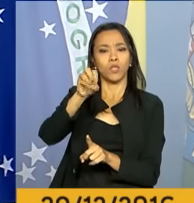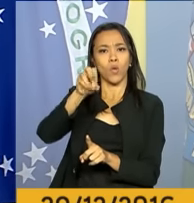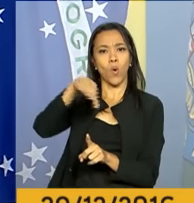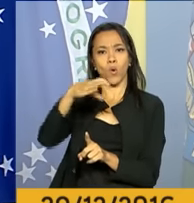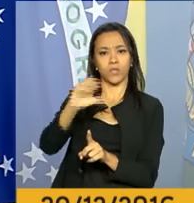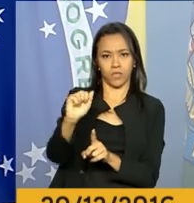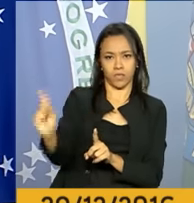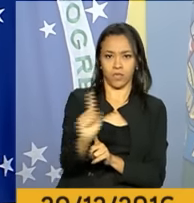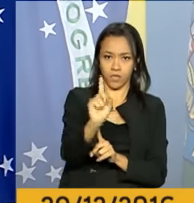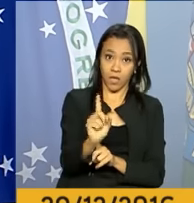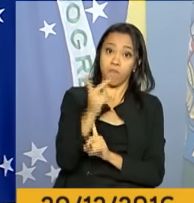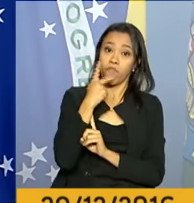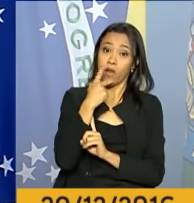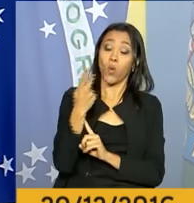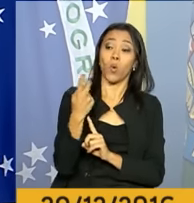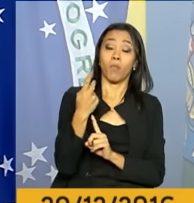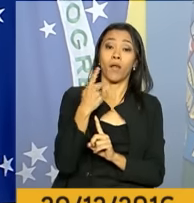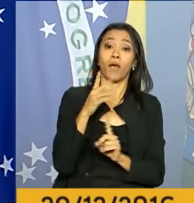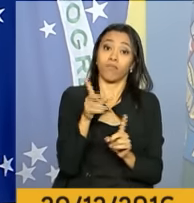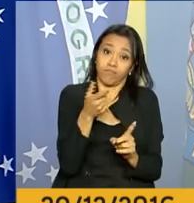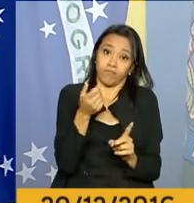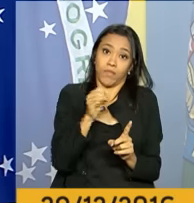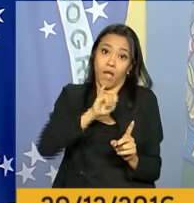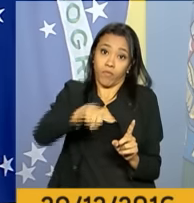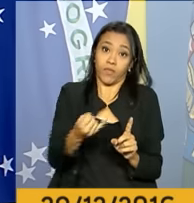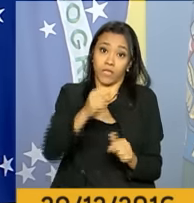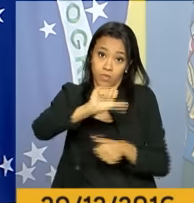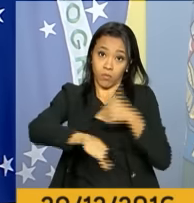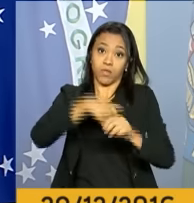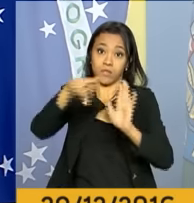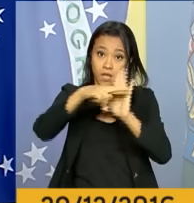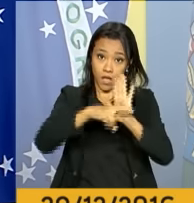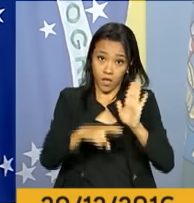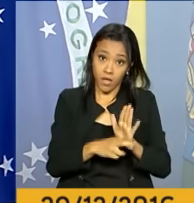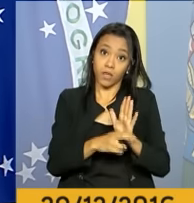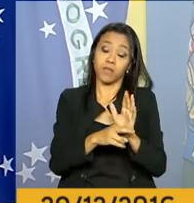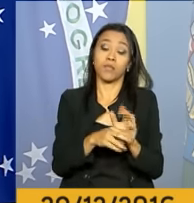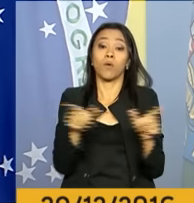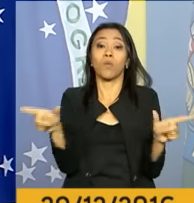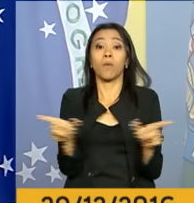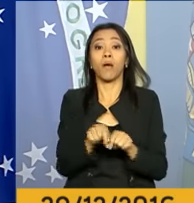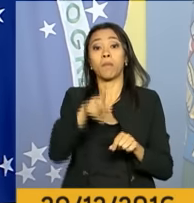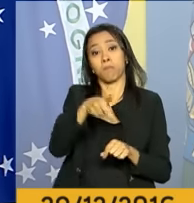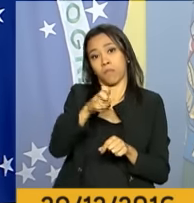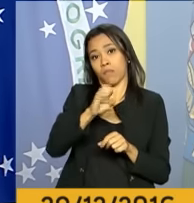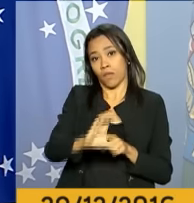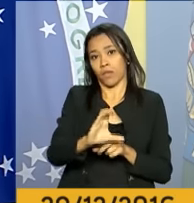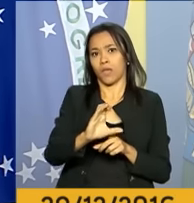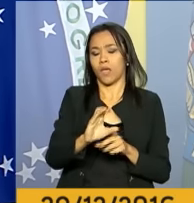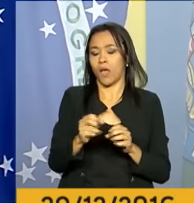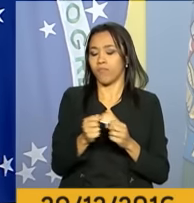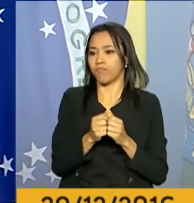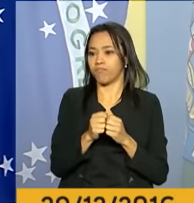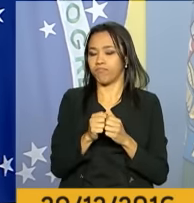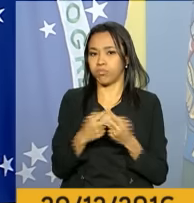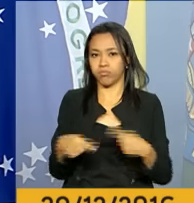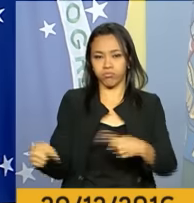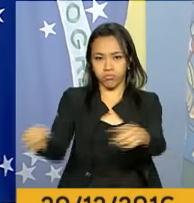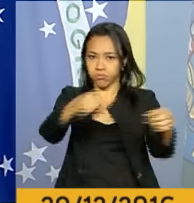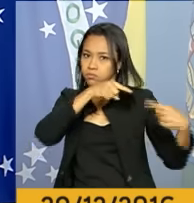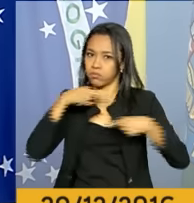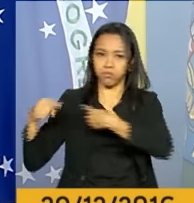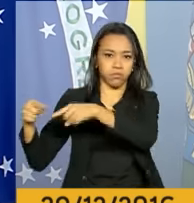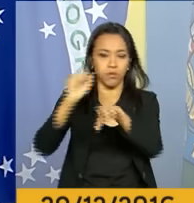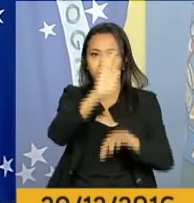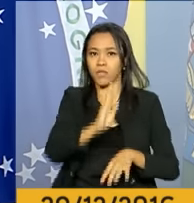provocá-la por Medida Provisória instalou-se uma grande discussão no país e